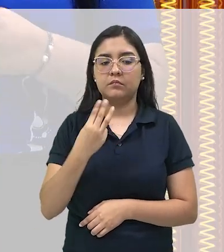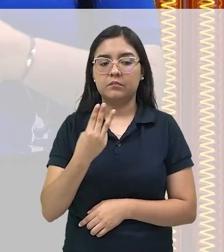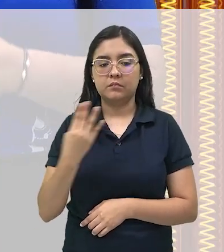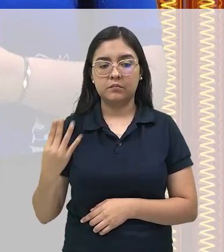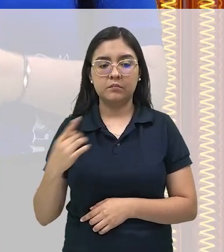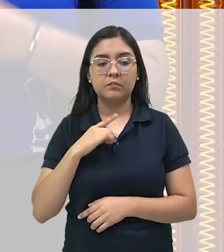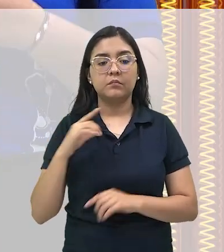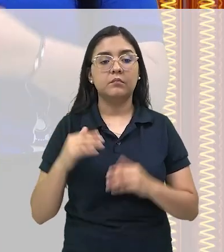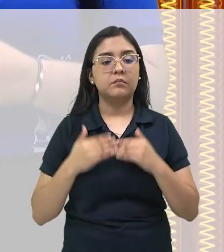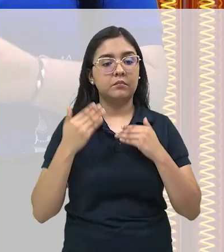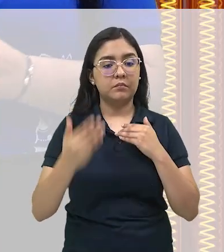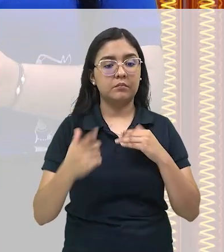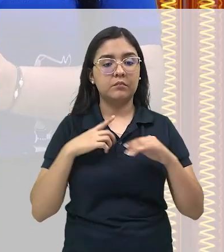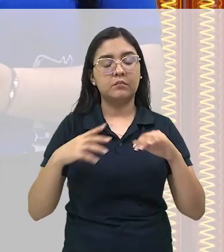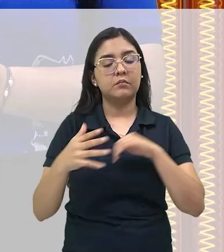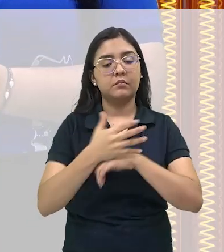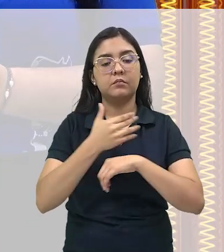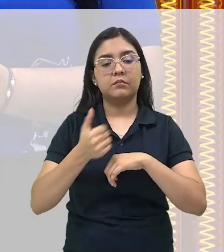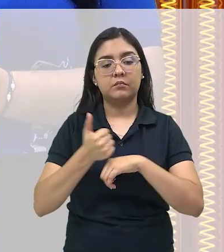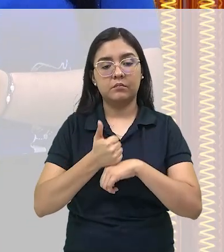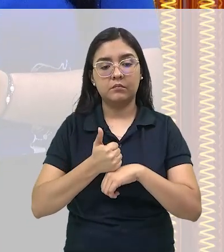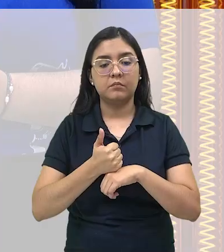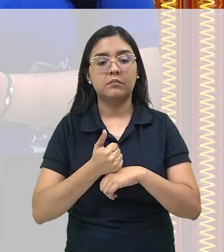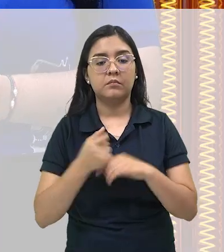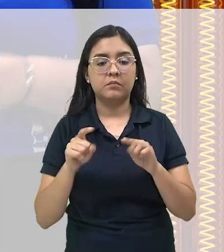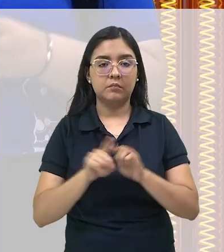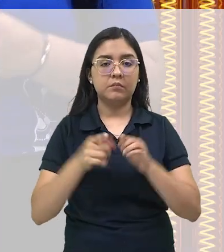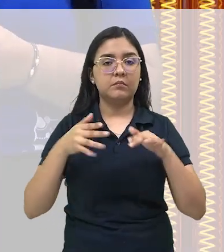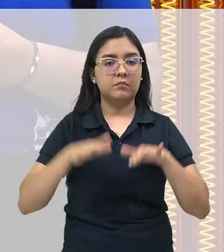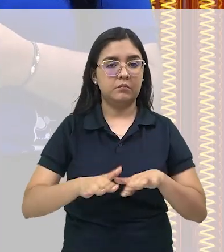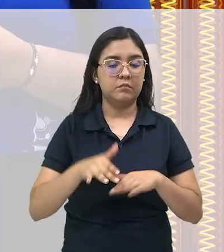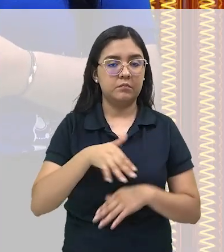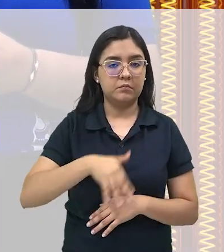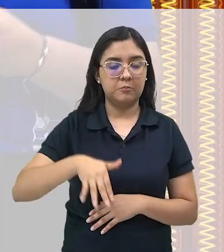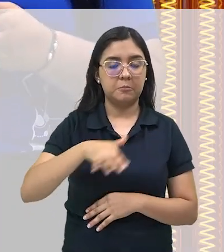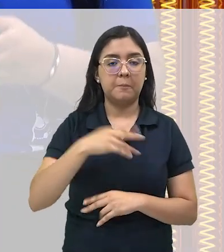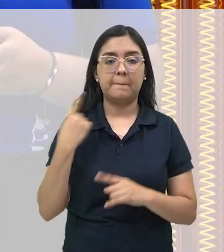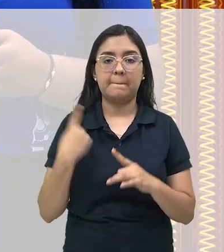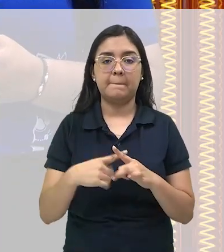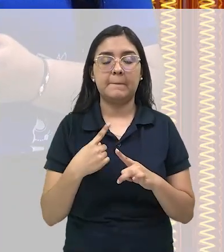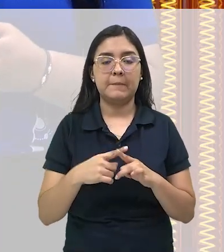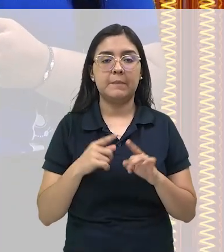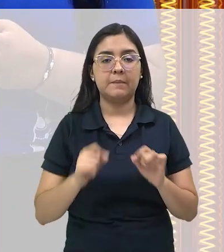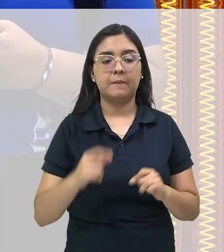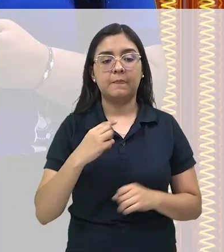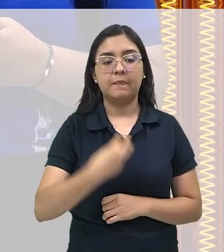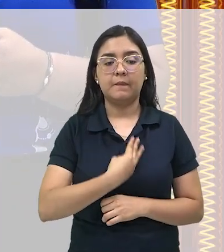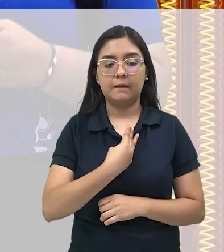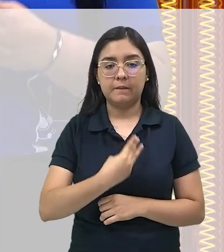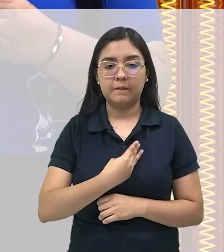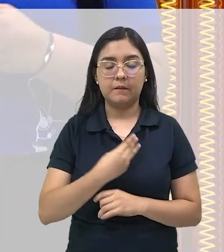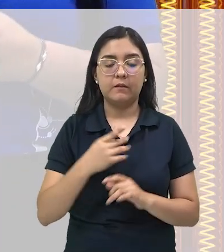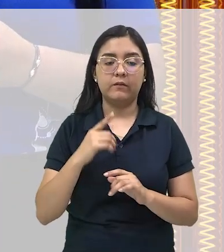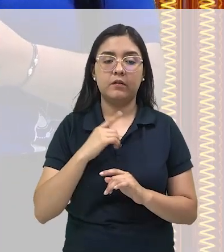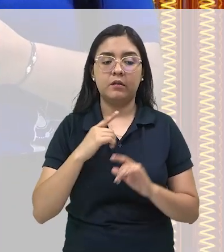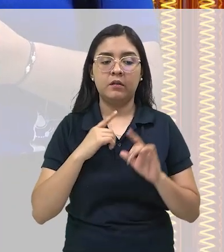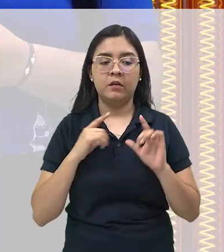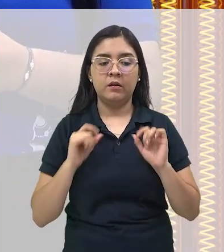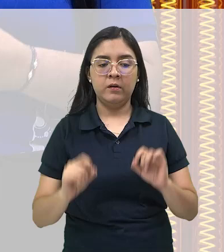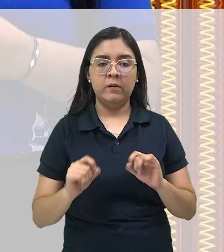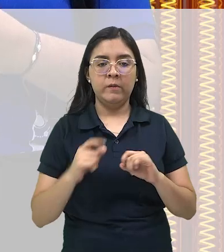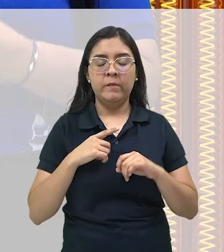inglesa ou francesa acaba se fixando melhor naquele território. Isso porque o Canadá ele vai ter tanto